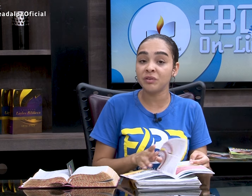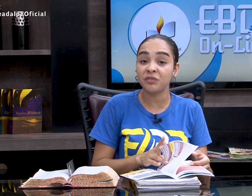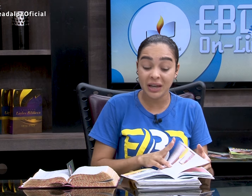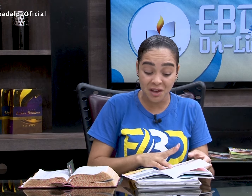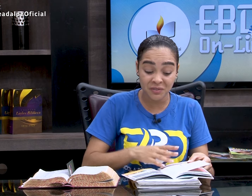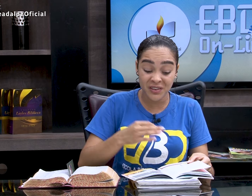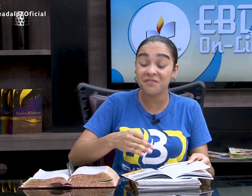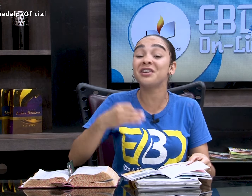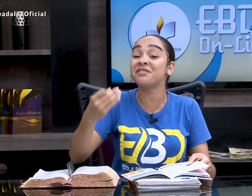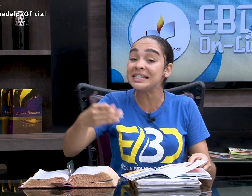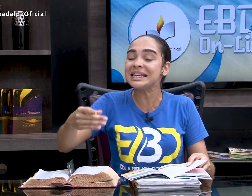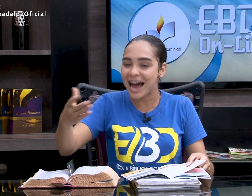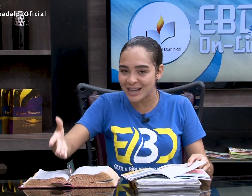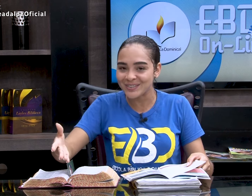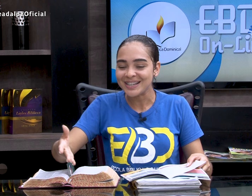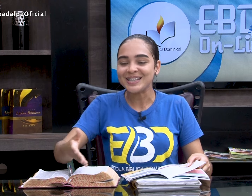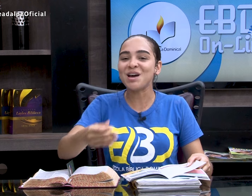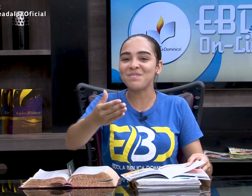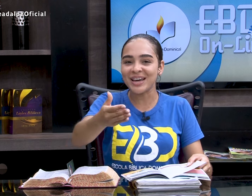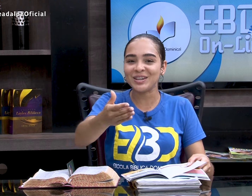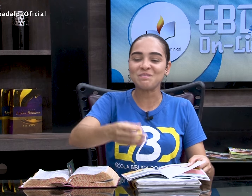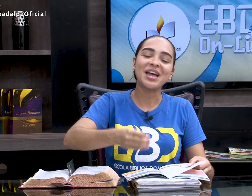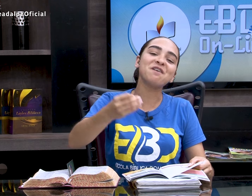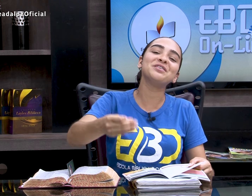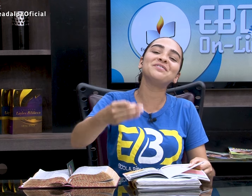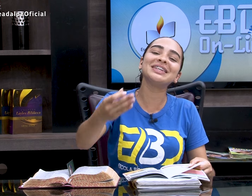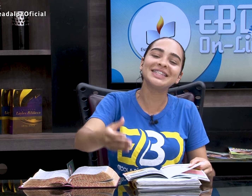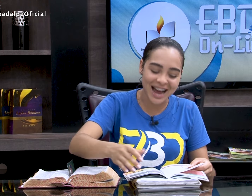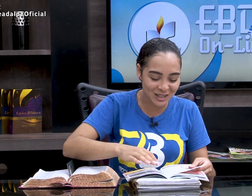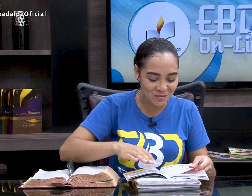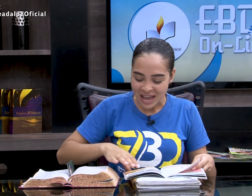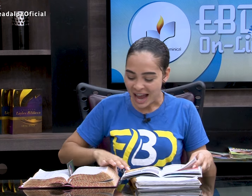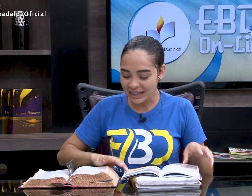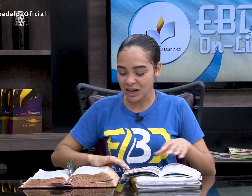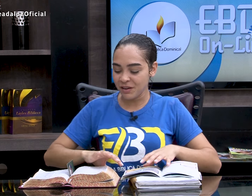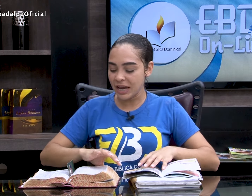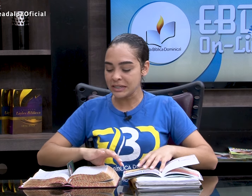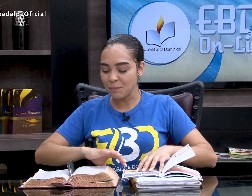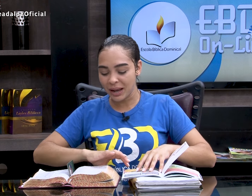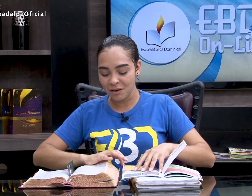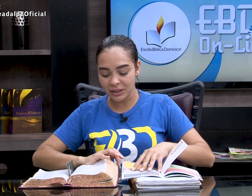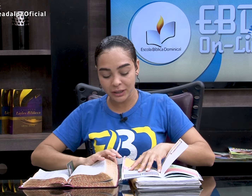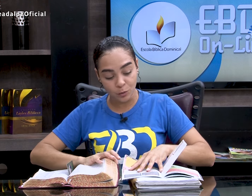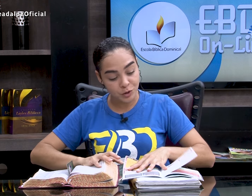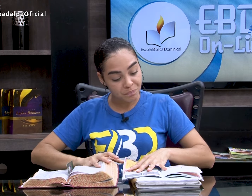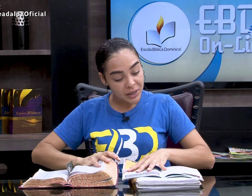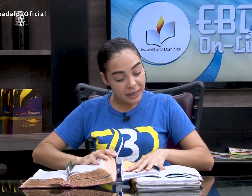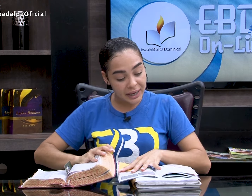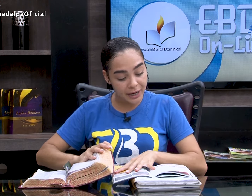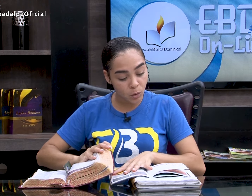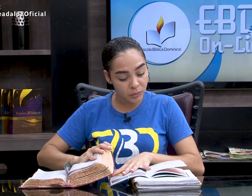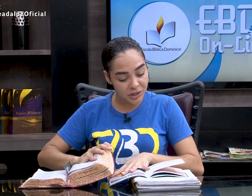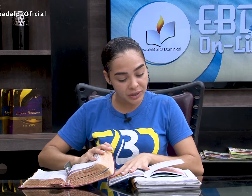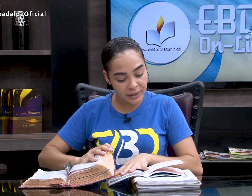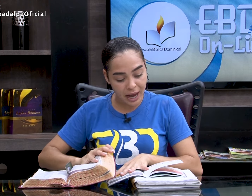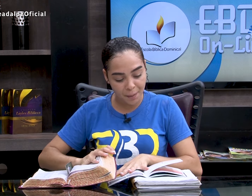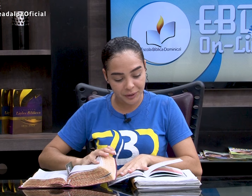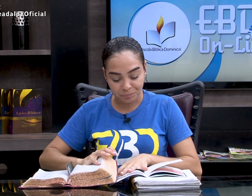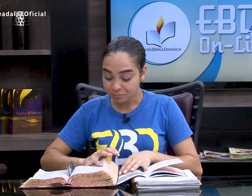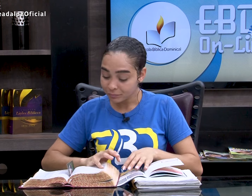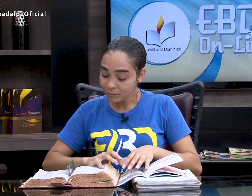é é vivenciado né perdão é vivenciado através da palavra de Deus e aí quando a